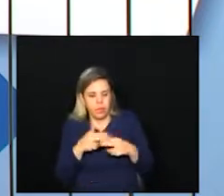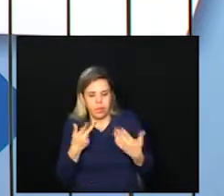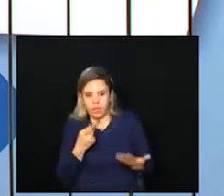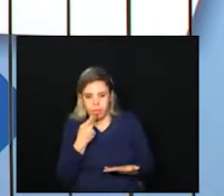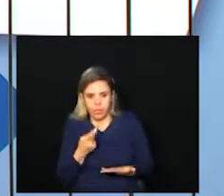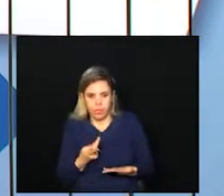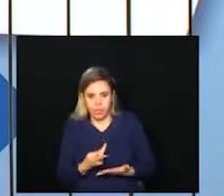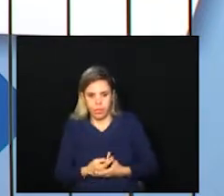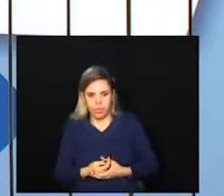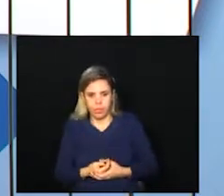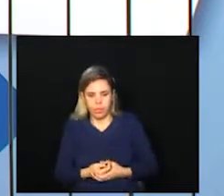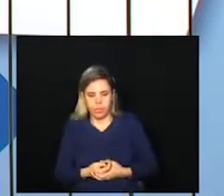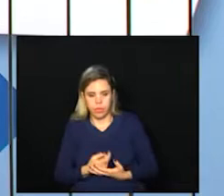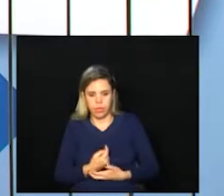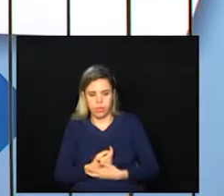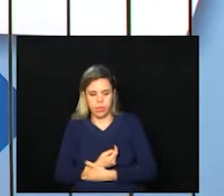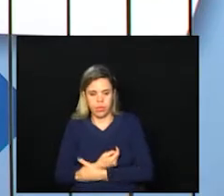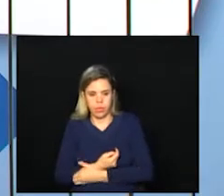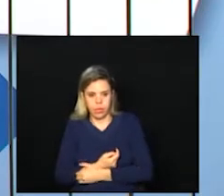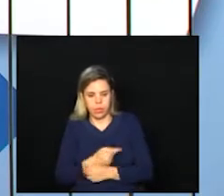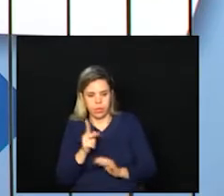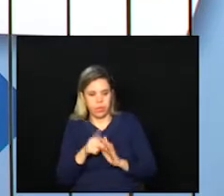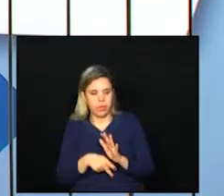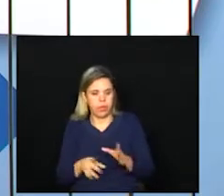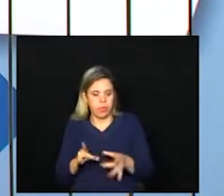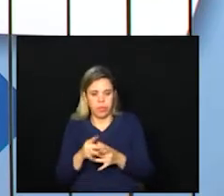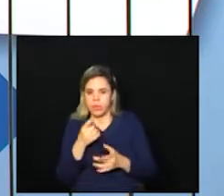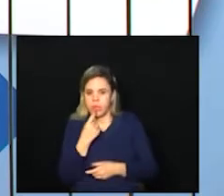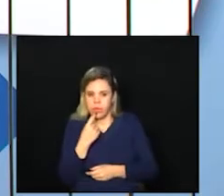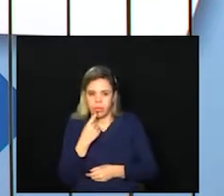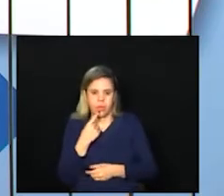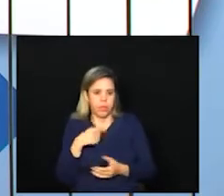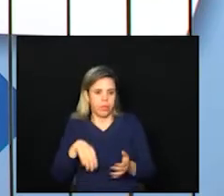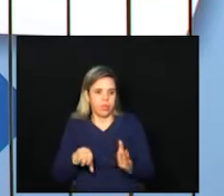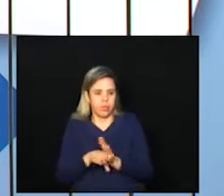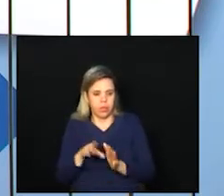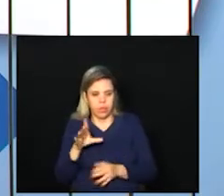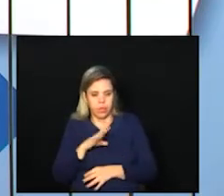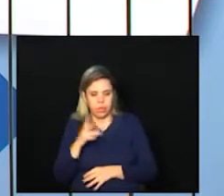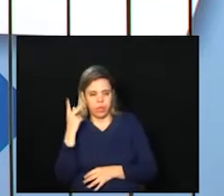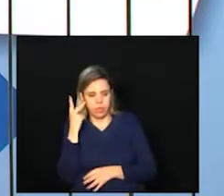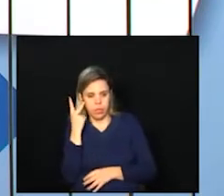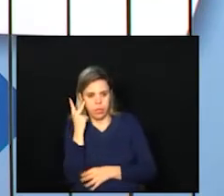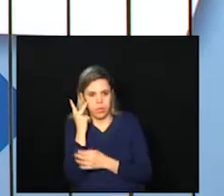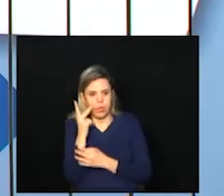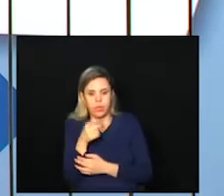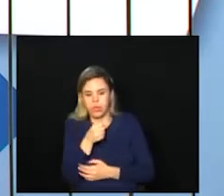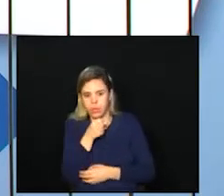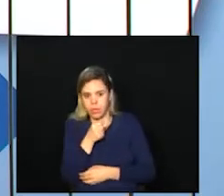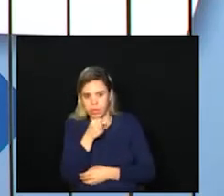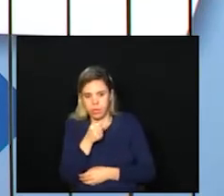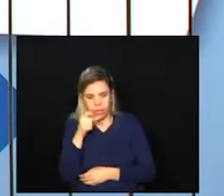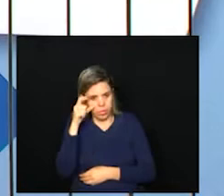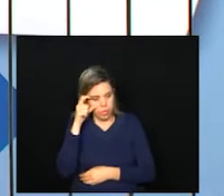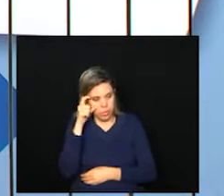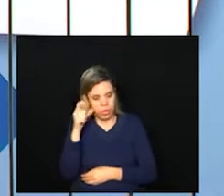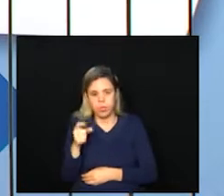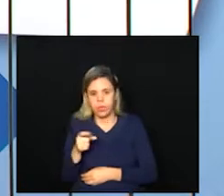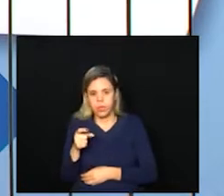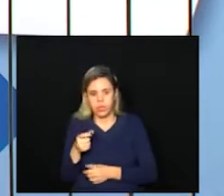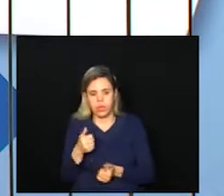falando sobre esse projeto que vai ligar Campinas a São Paulo. E o repórter Michel